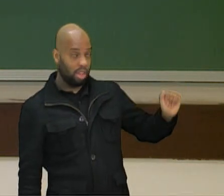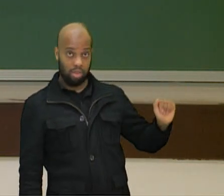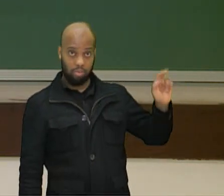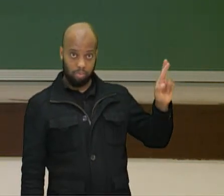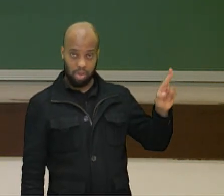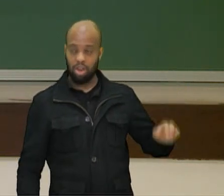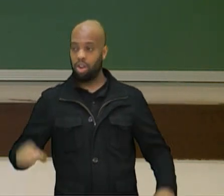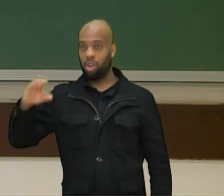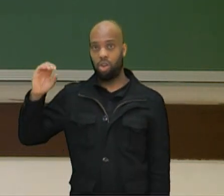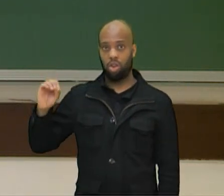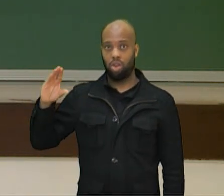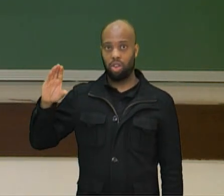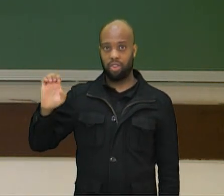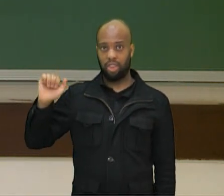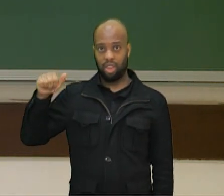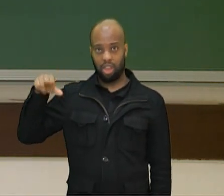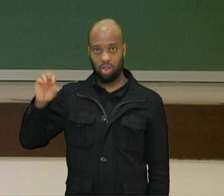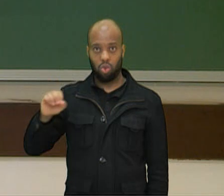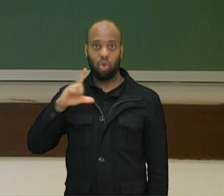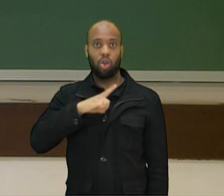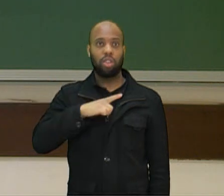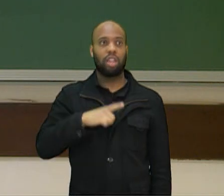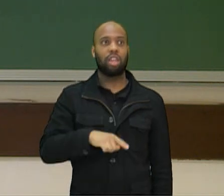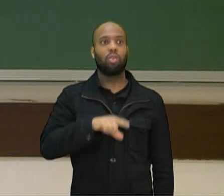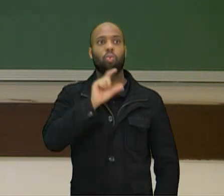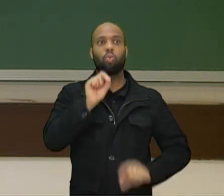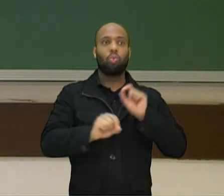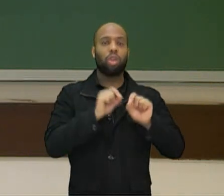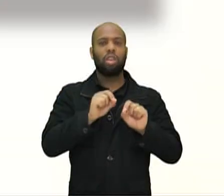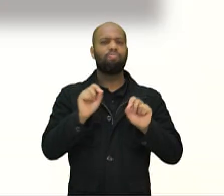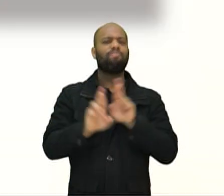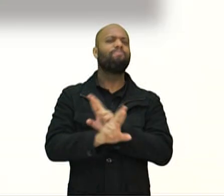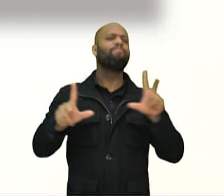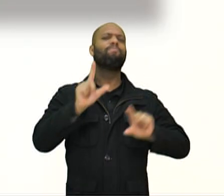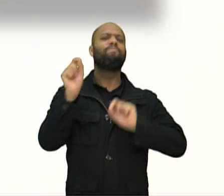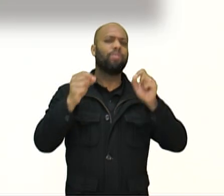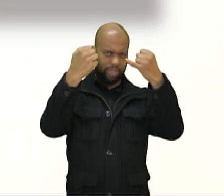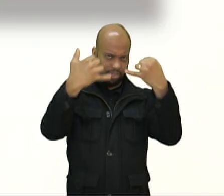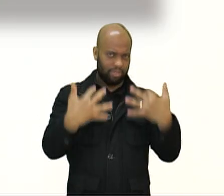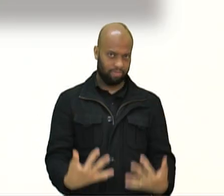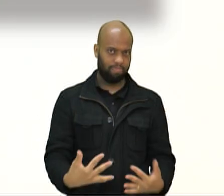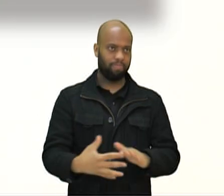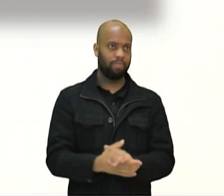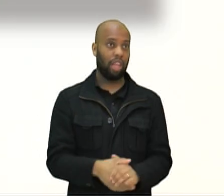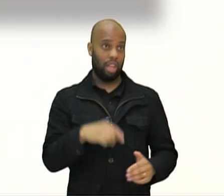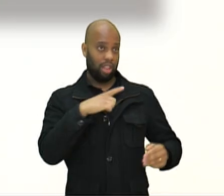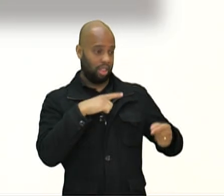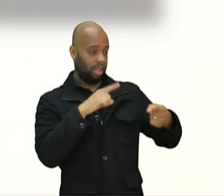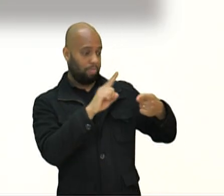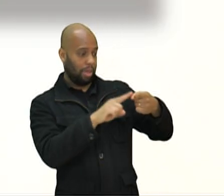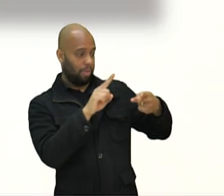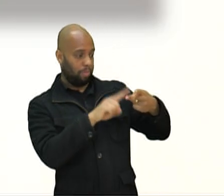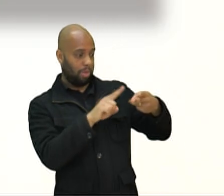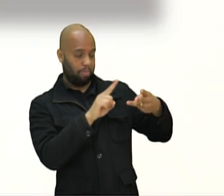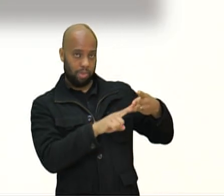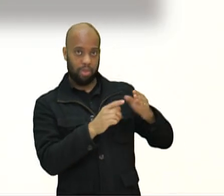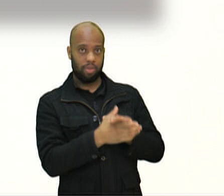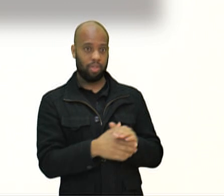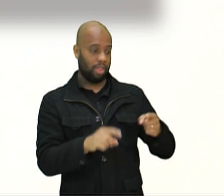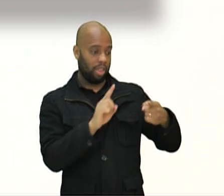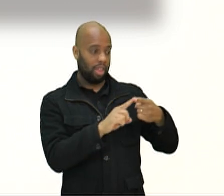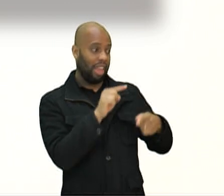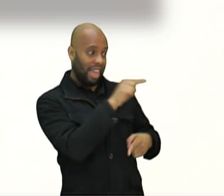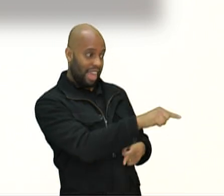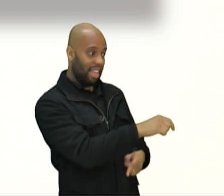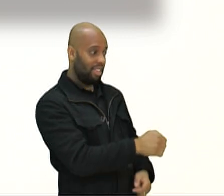você compreendeu os conteúdos que estão sendo trabalhados aqui na nossa aula de hoje. Qual é a diferença entre mar e oceano? Mares são